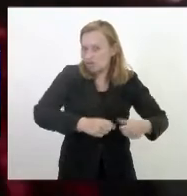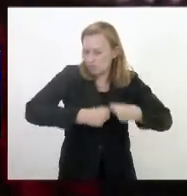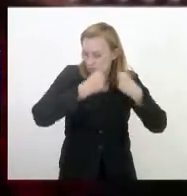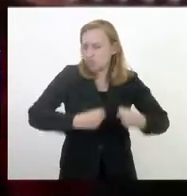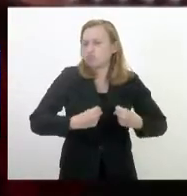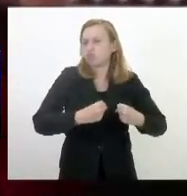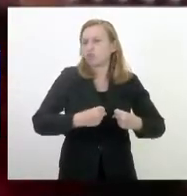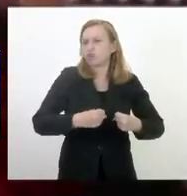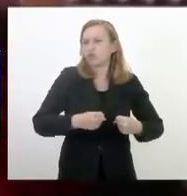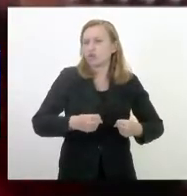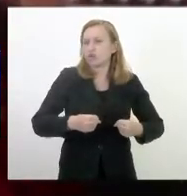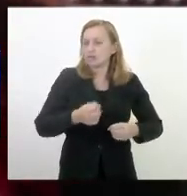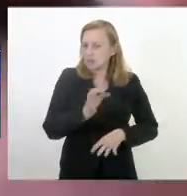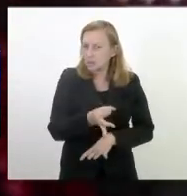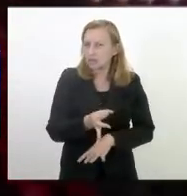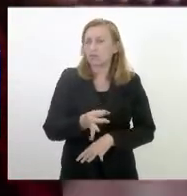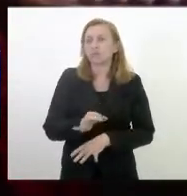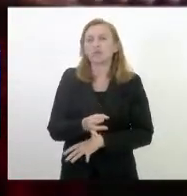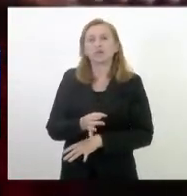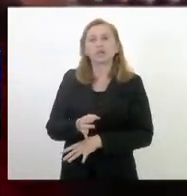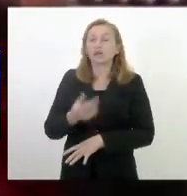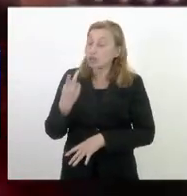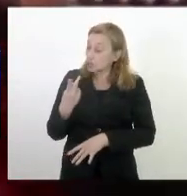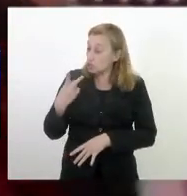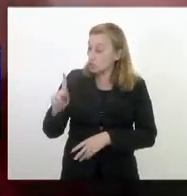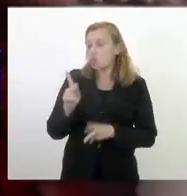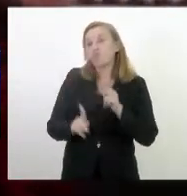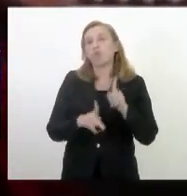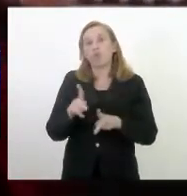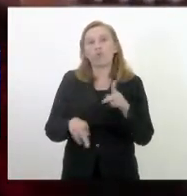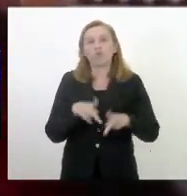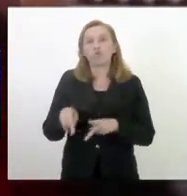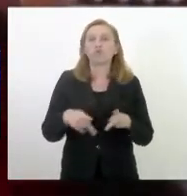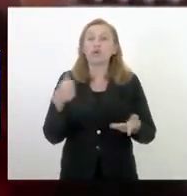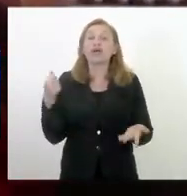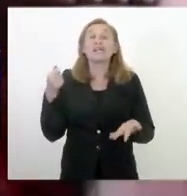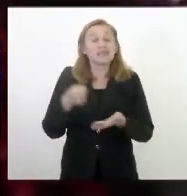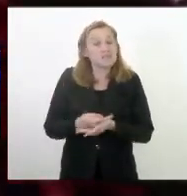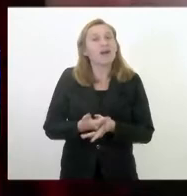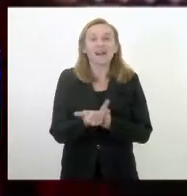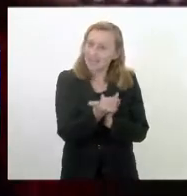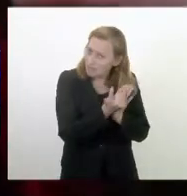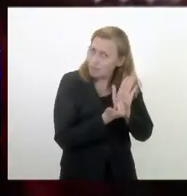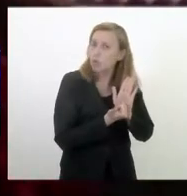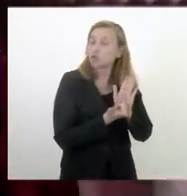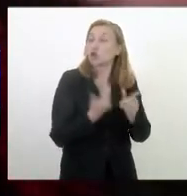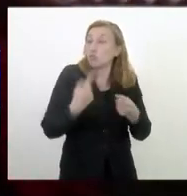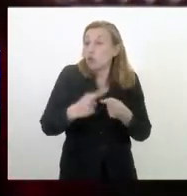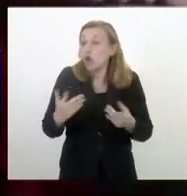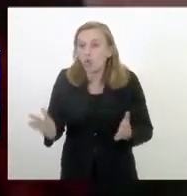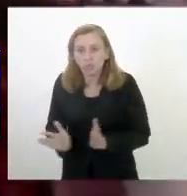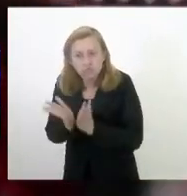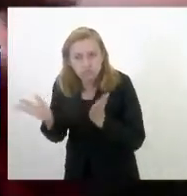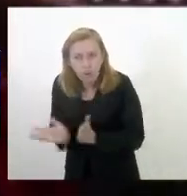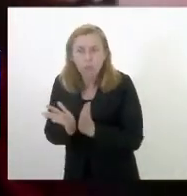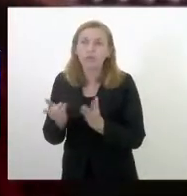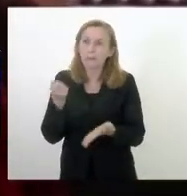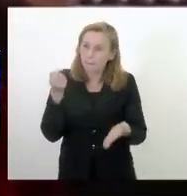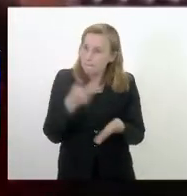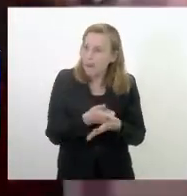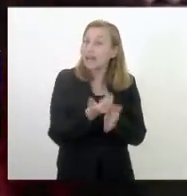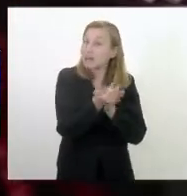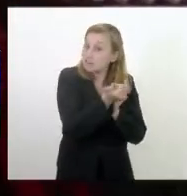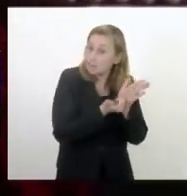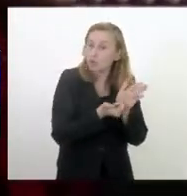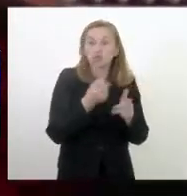firmemente, fortemente, para que a sua população, que paga imposto, porque o pobre paga imposto quando